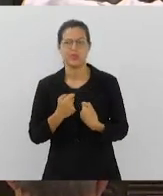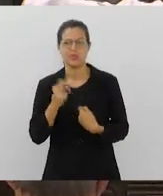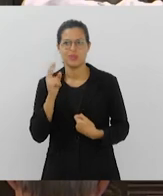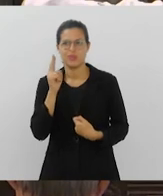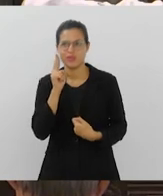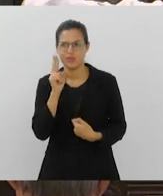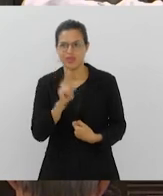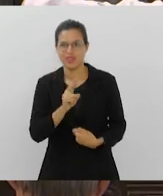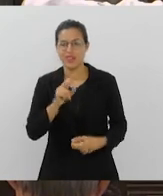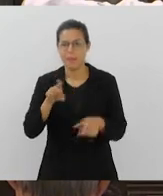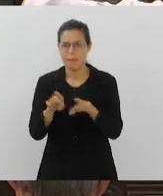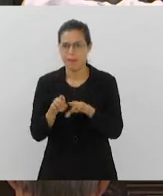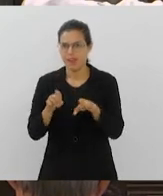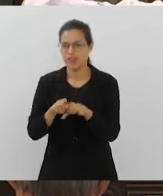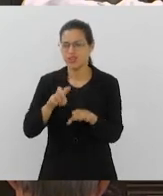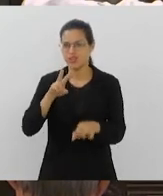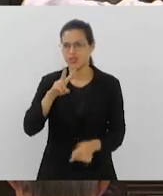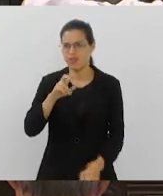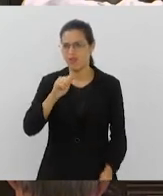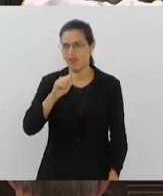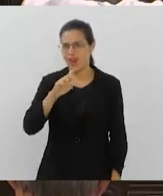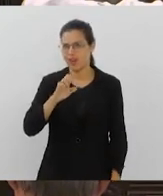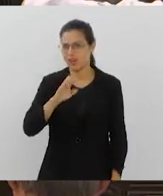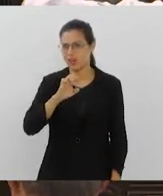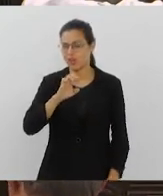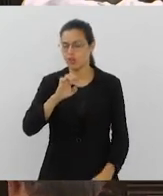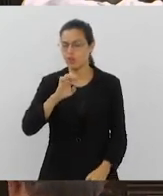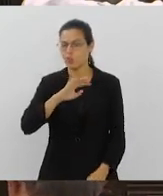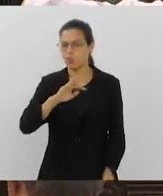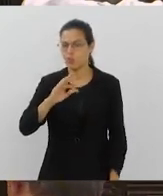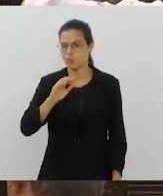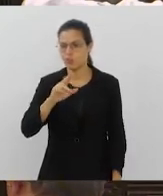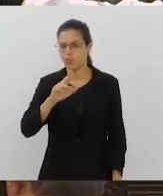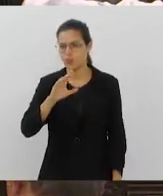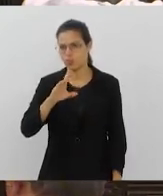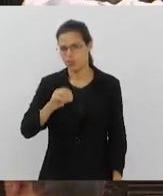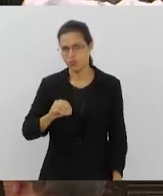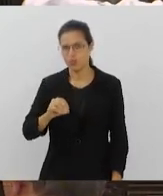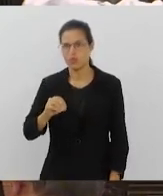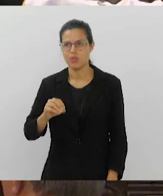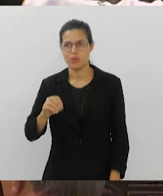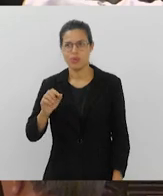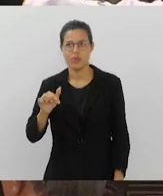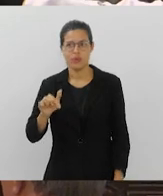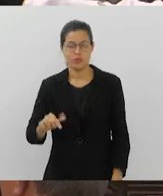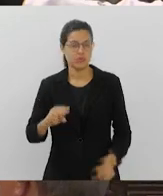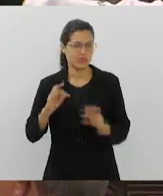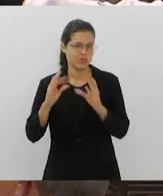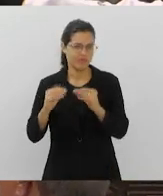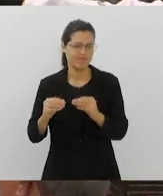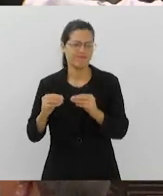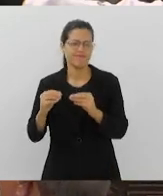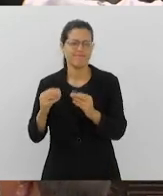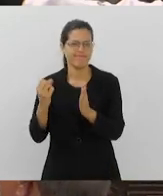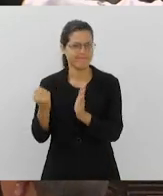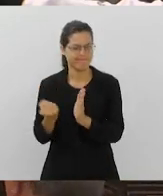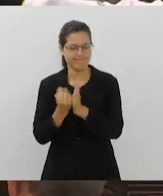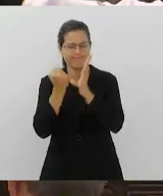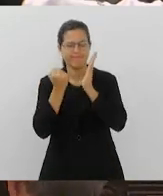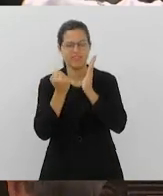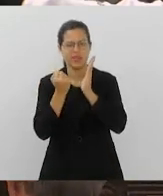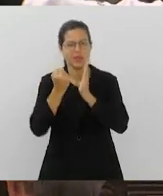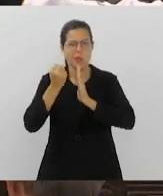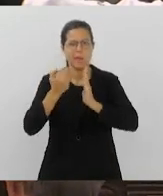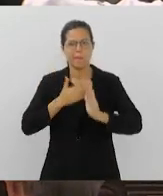tudo, assistir duas lutas dele ainda, como lutador na ativa. Então isso tudo me marcou muito na minha